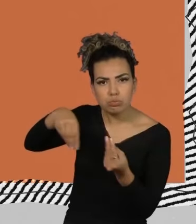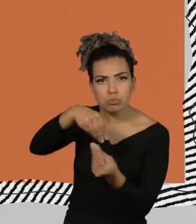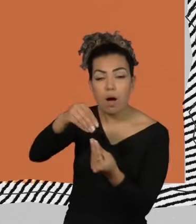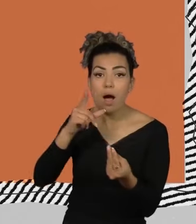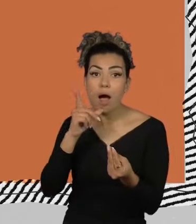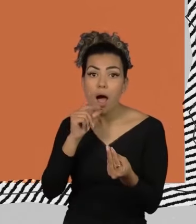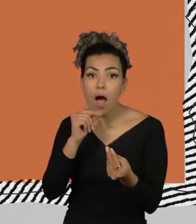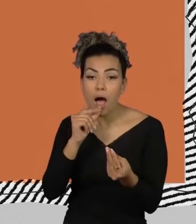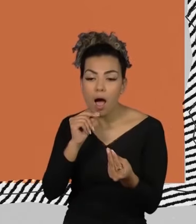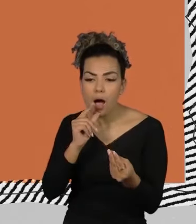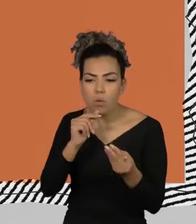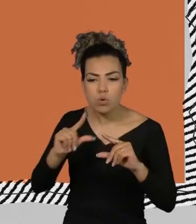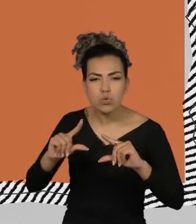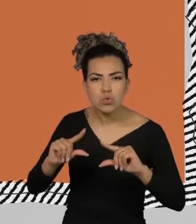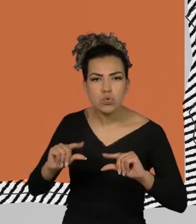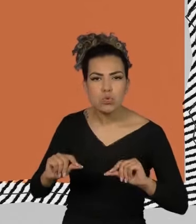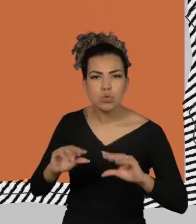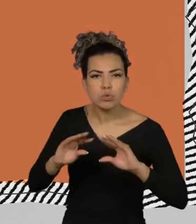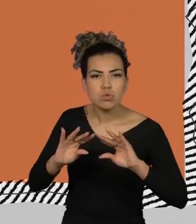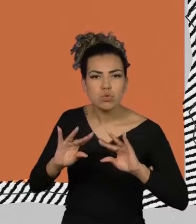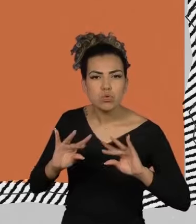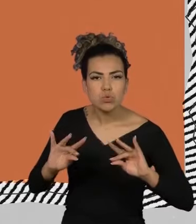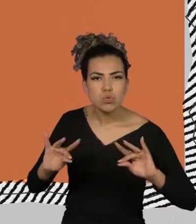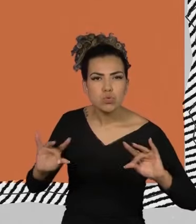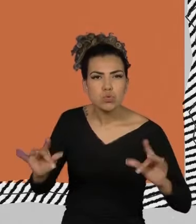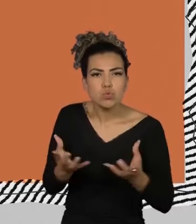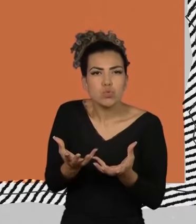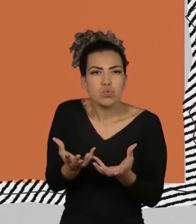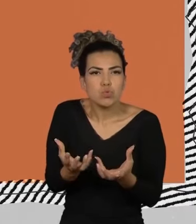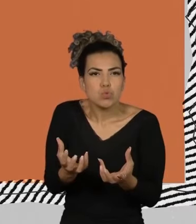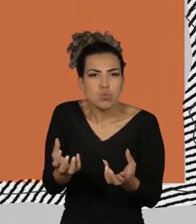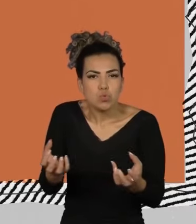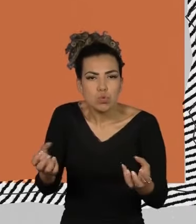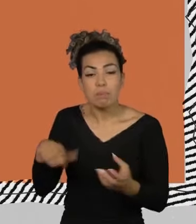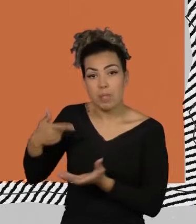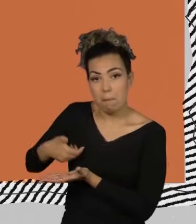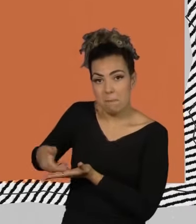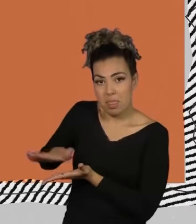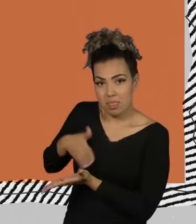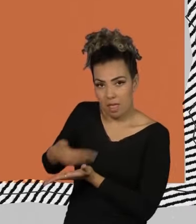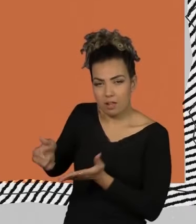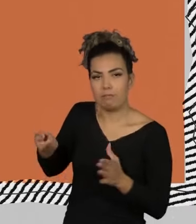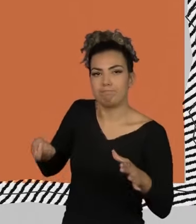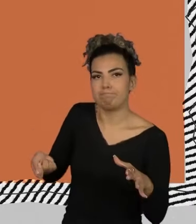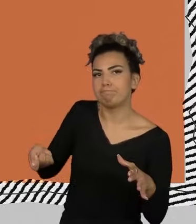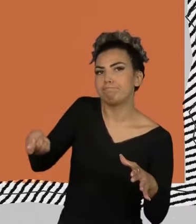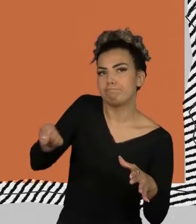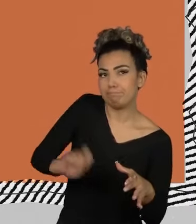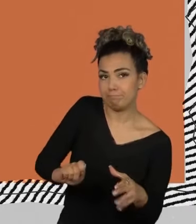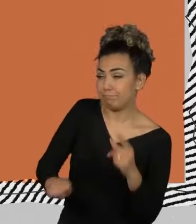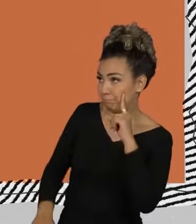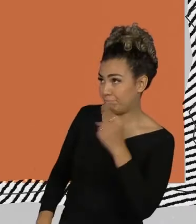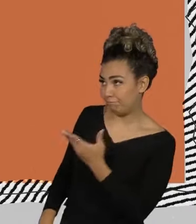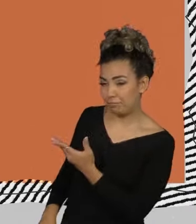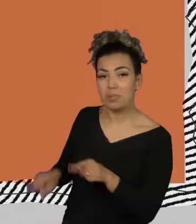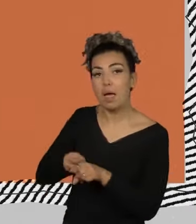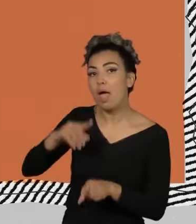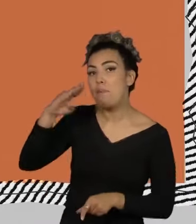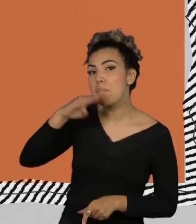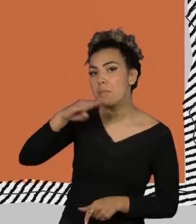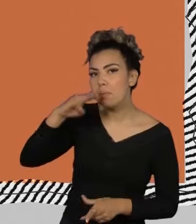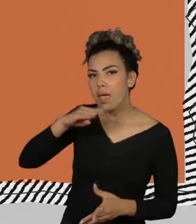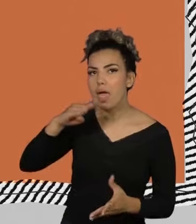Depois você bota um pouquinho café de manteiga moror de pimenta é